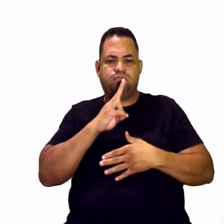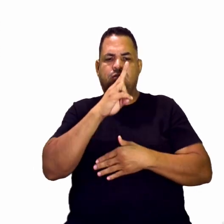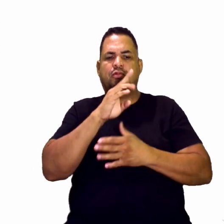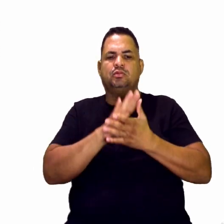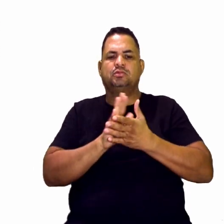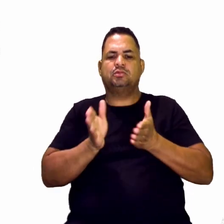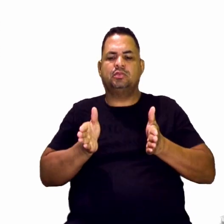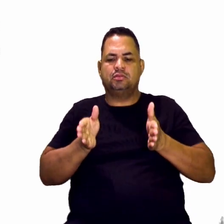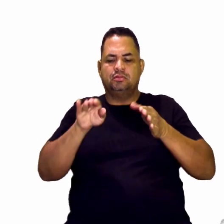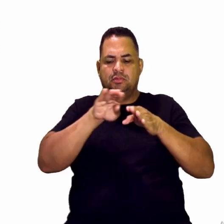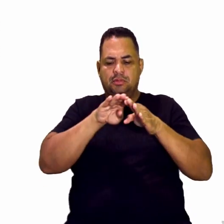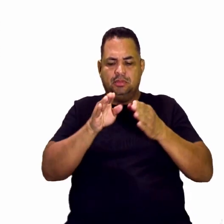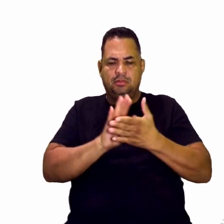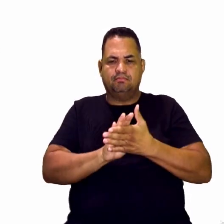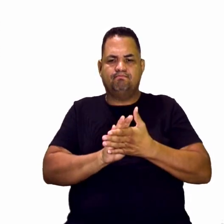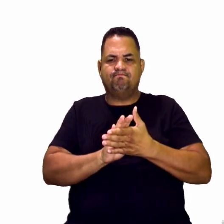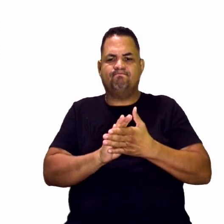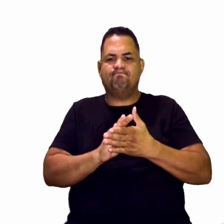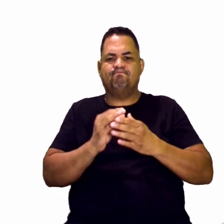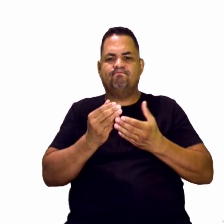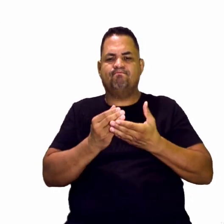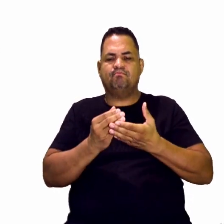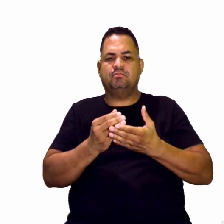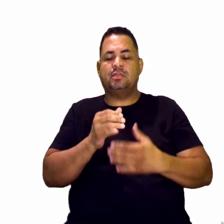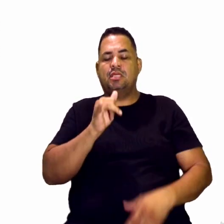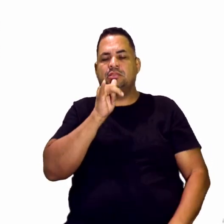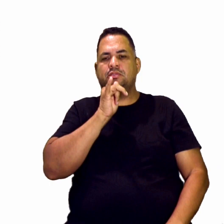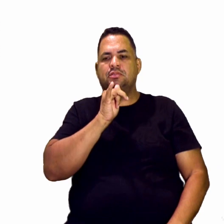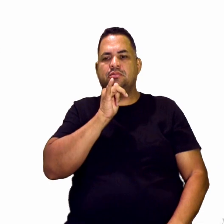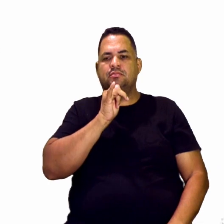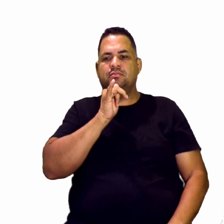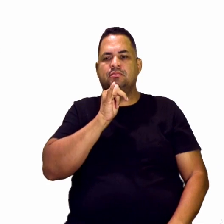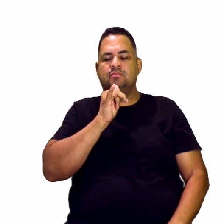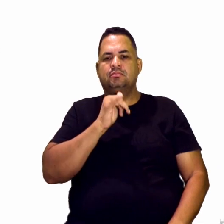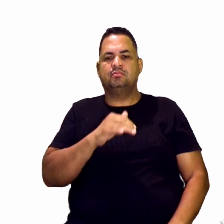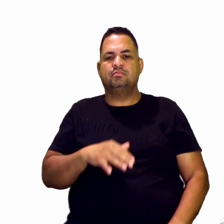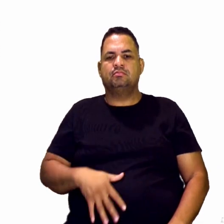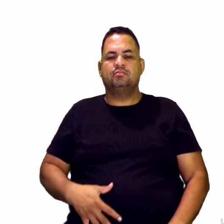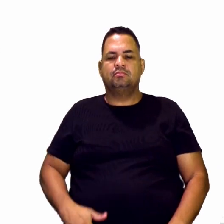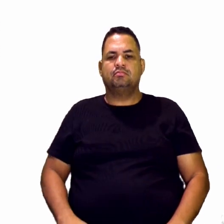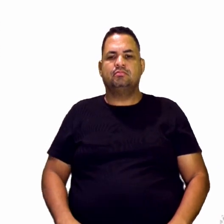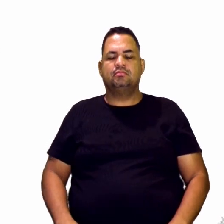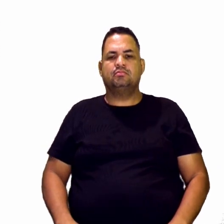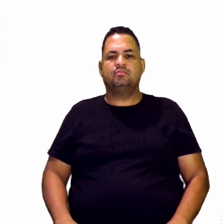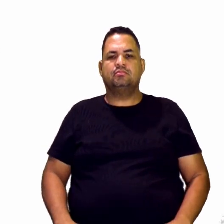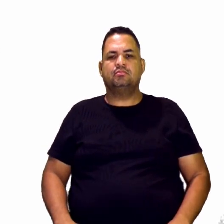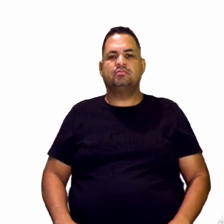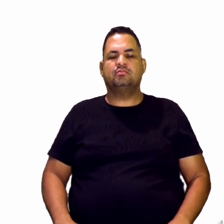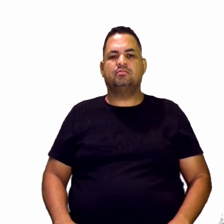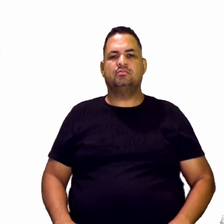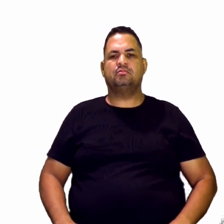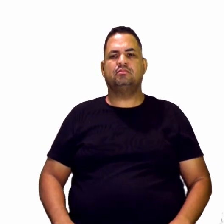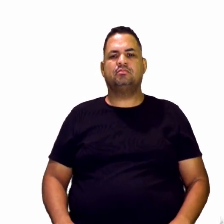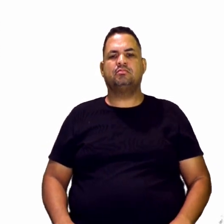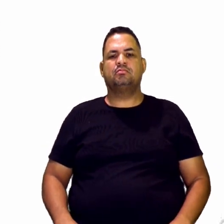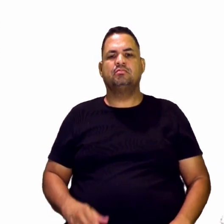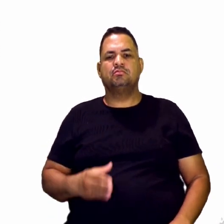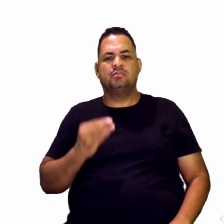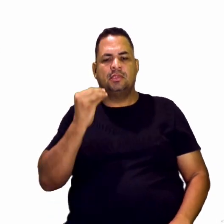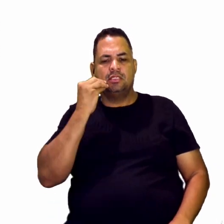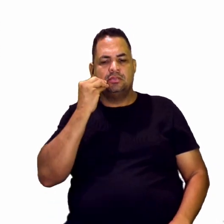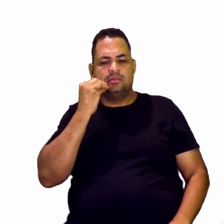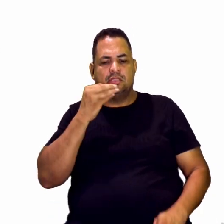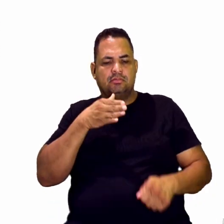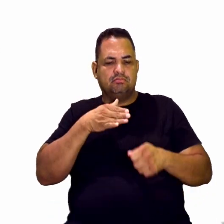membrana. Então, um exemplo assim bem bobo, né? Se você tentar machucar